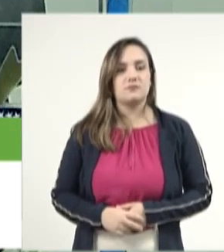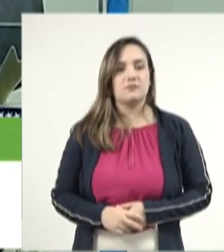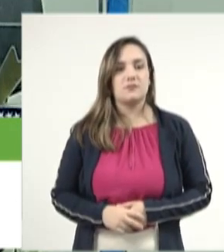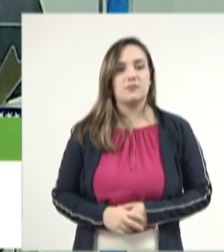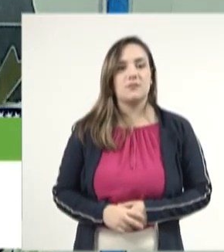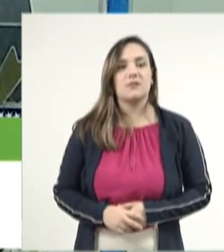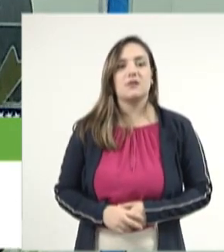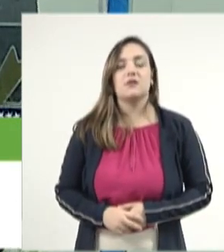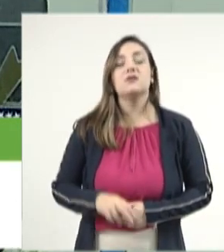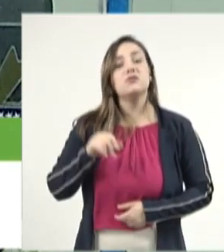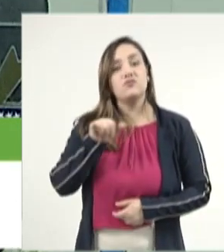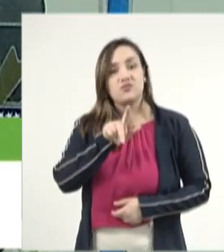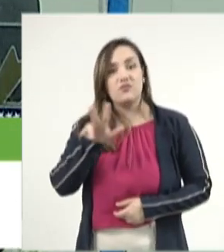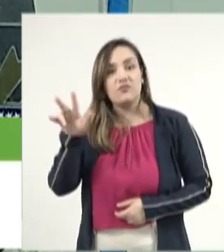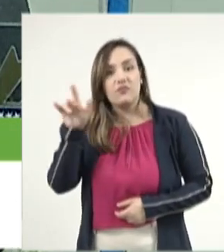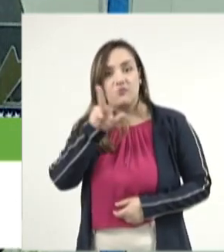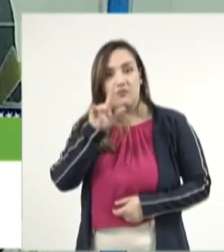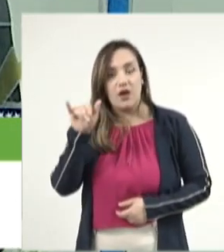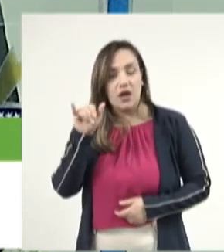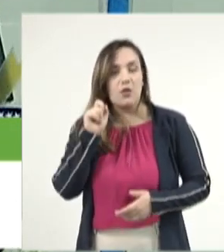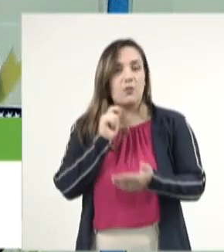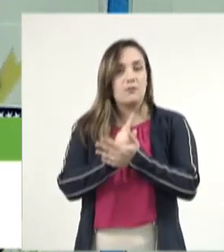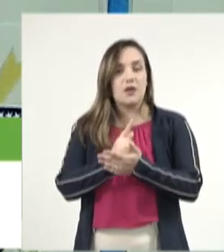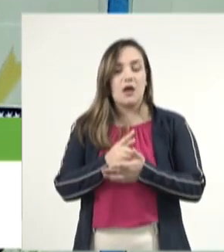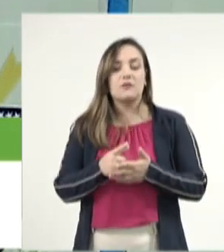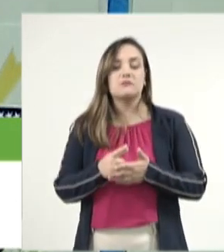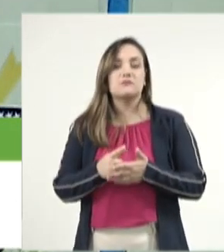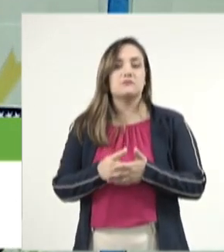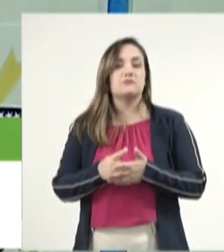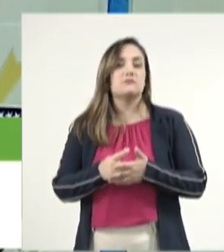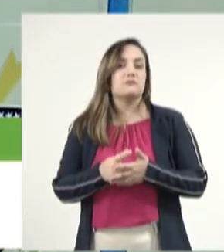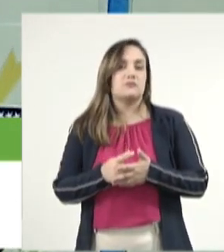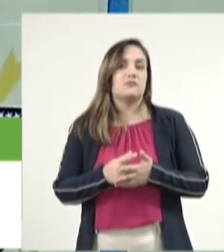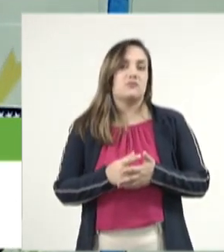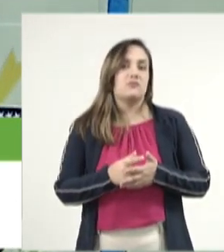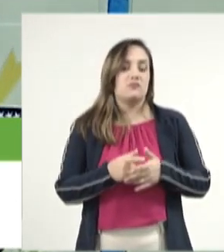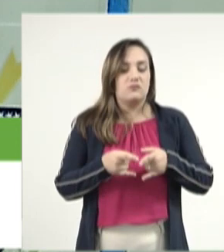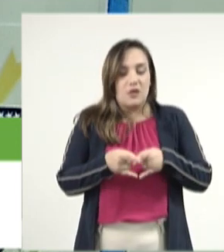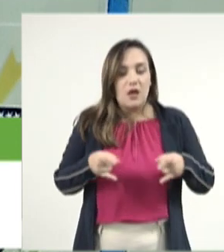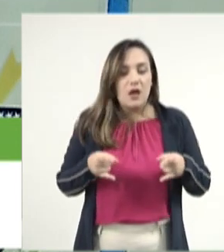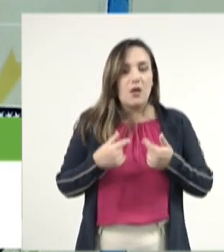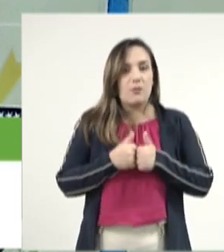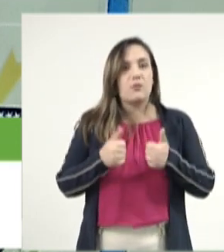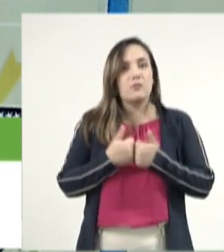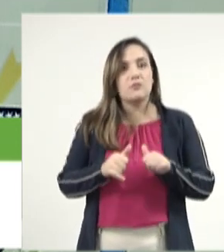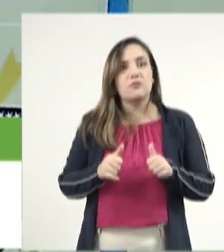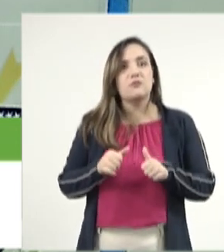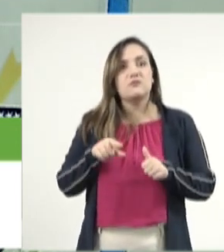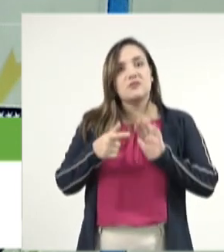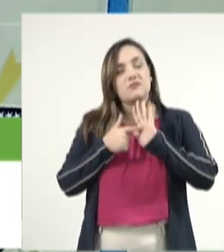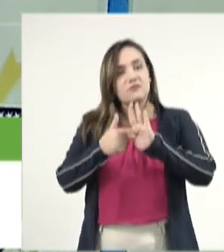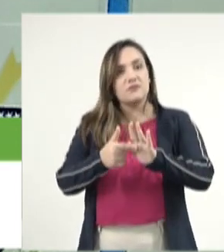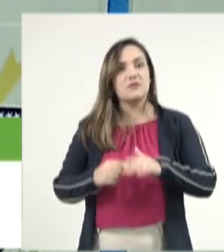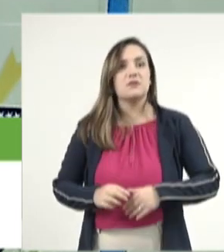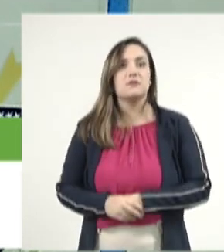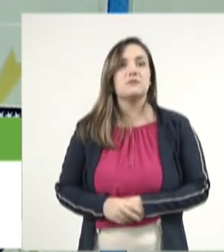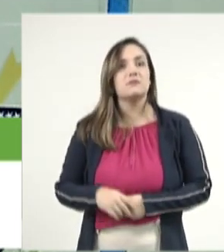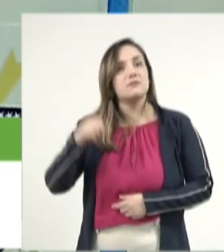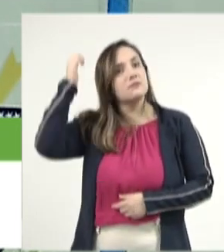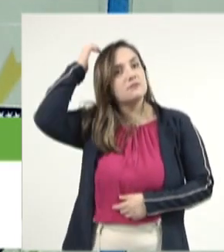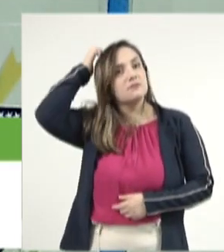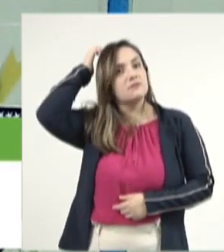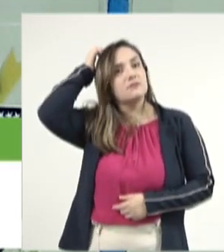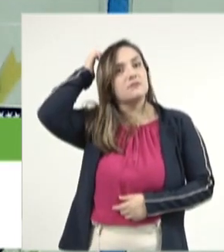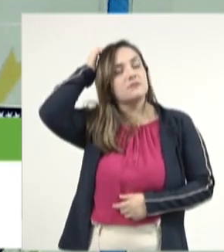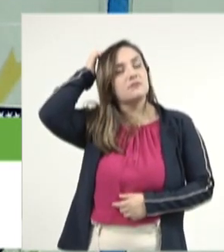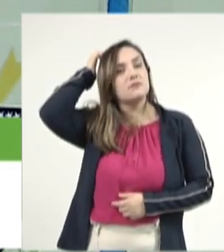fazer sua compra da passagem, você entra no site da companhia. Para quem está nos assistindo pela TV Assembleia, a gente está mostrando uma tela aqui, mas quem está nos ouvindo